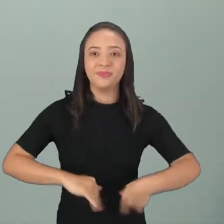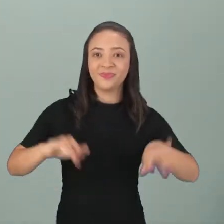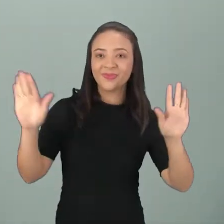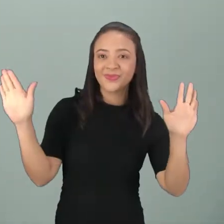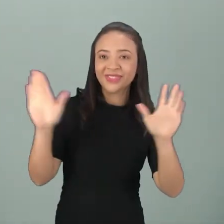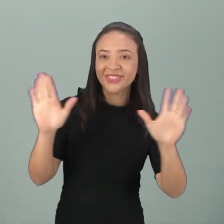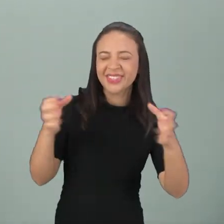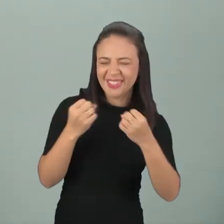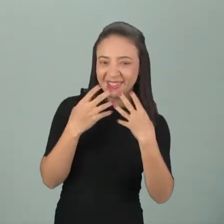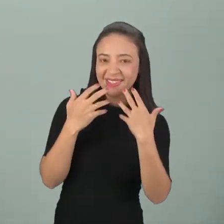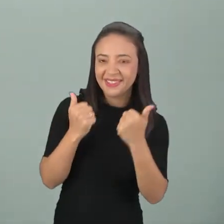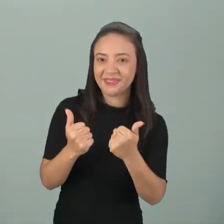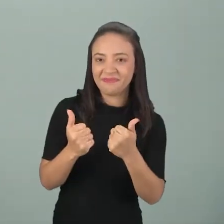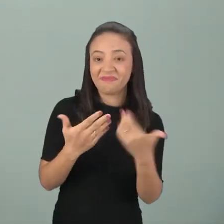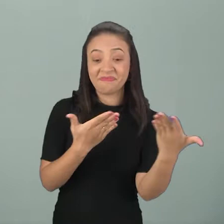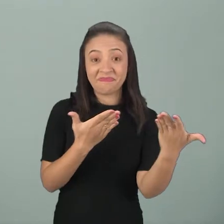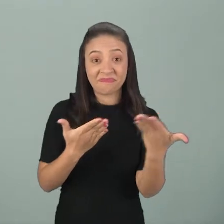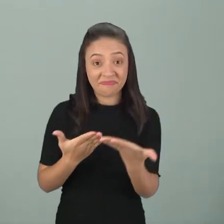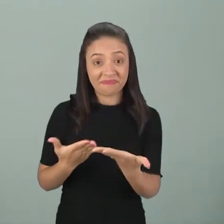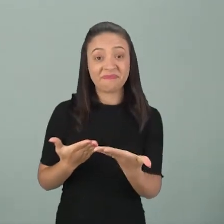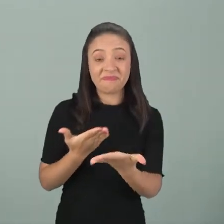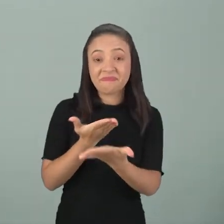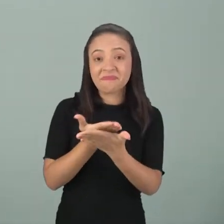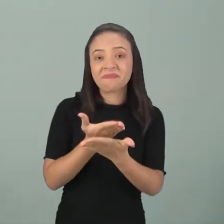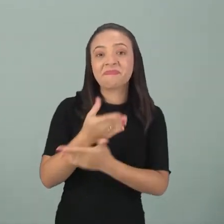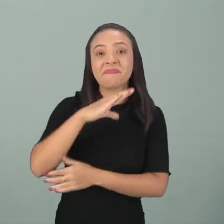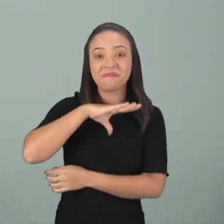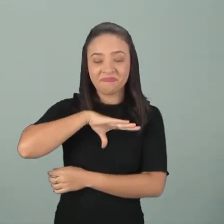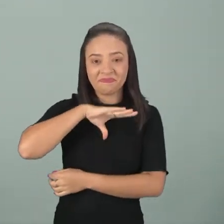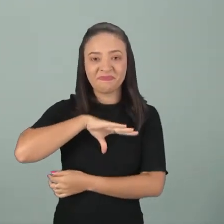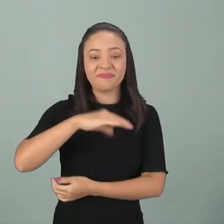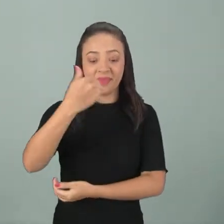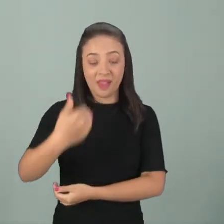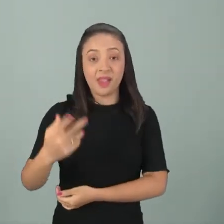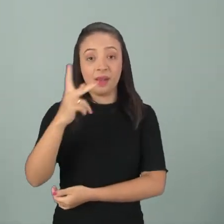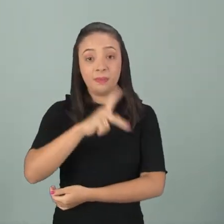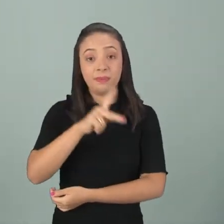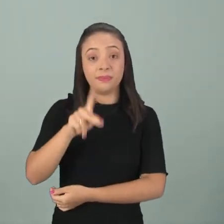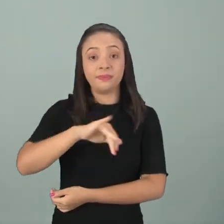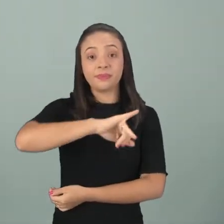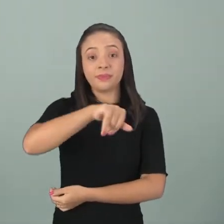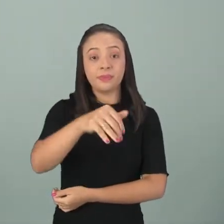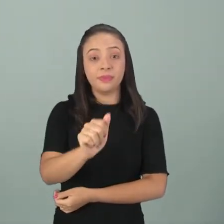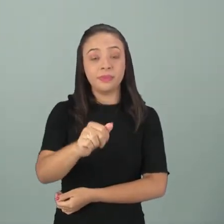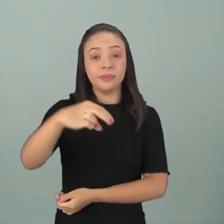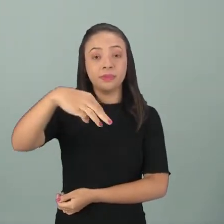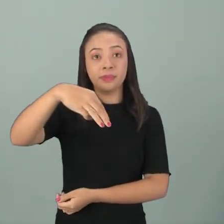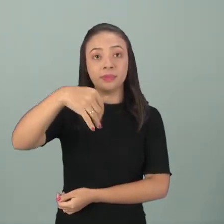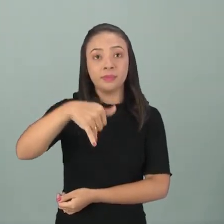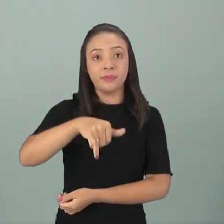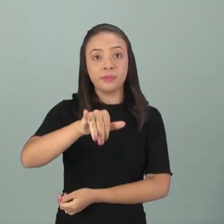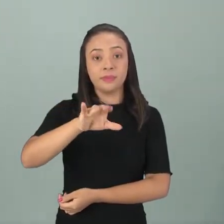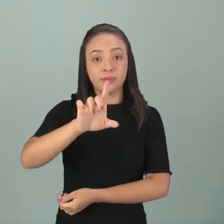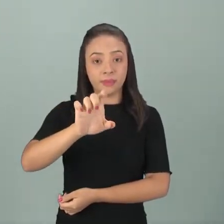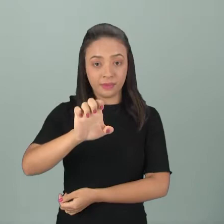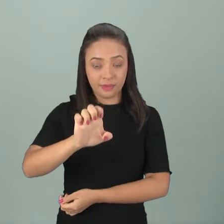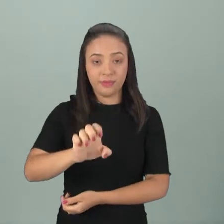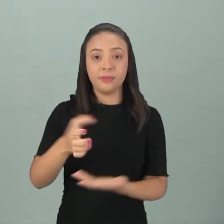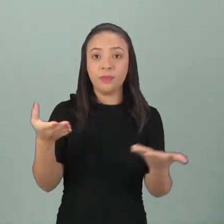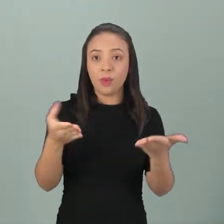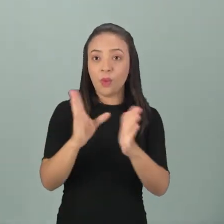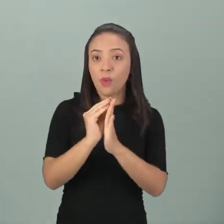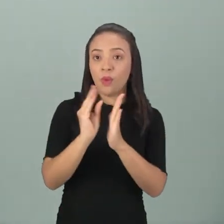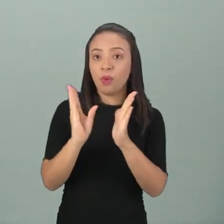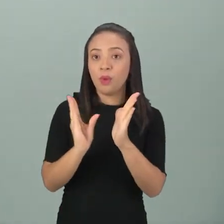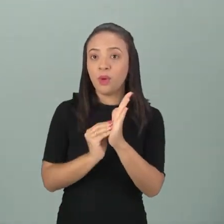Olá, galerinha, tudo bem? Bem-vindos à aula de língua portuguesa. Eu sou a professora Jamile Fontinelli e o nosso conteúdo